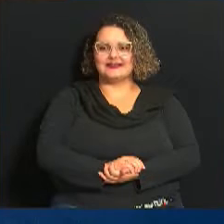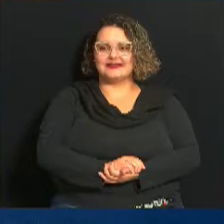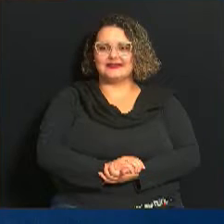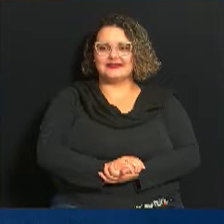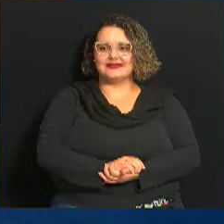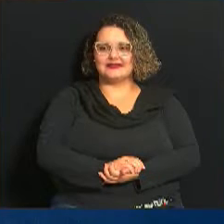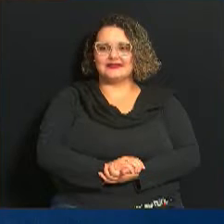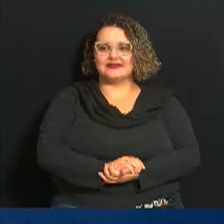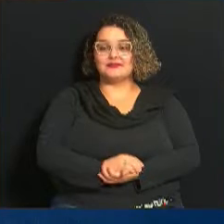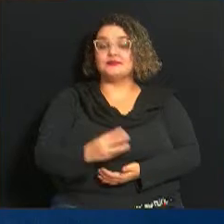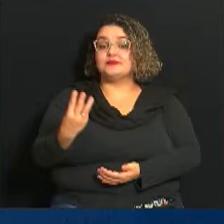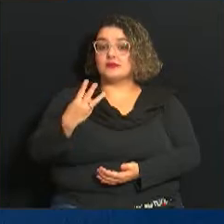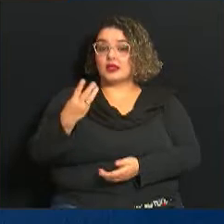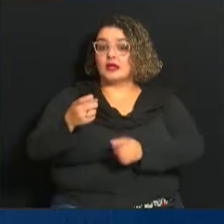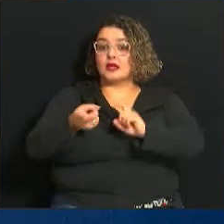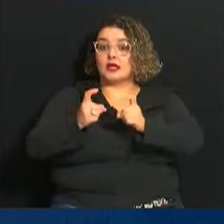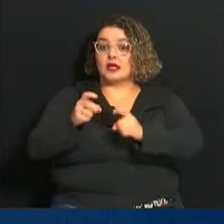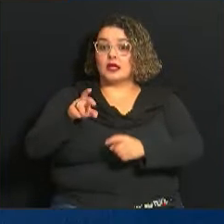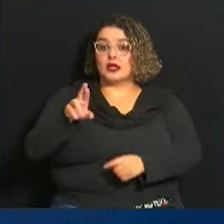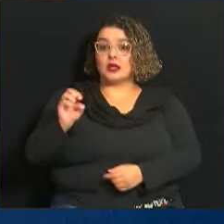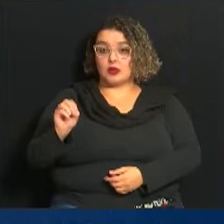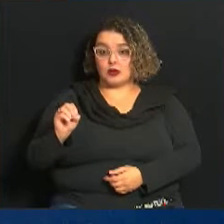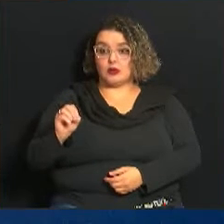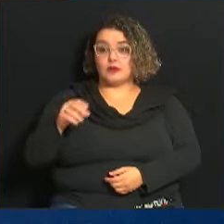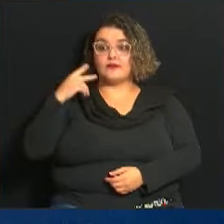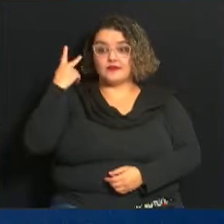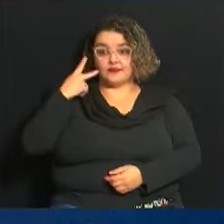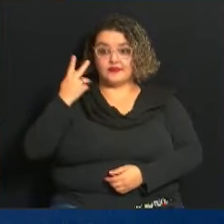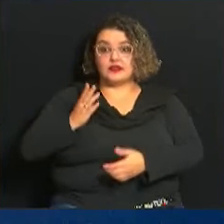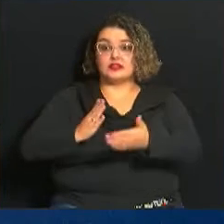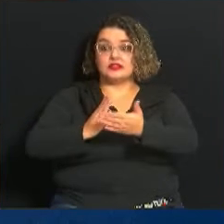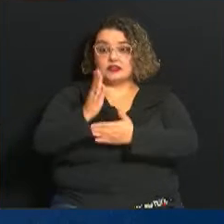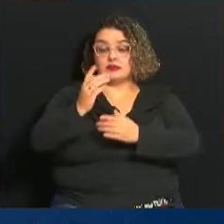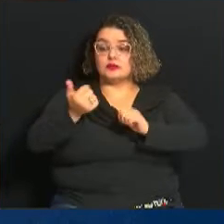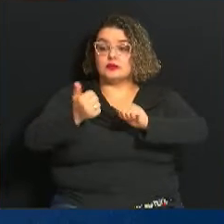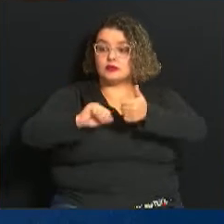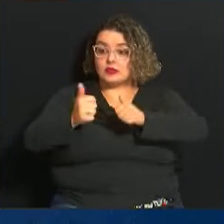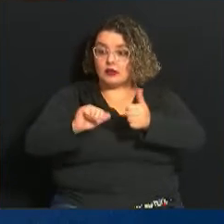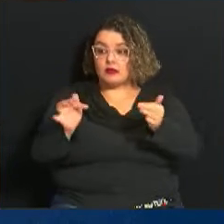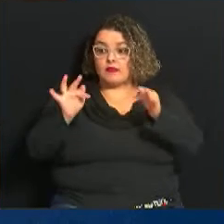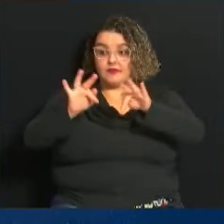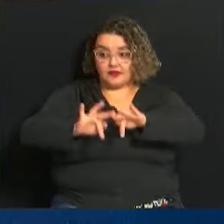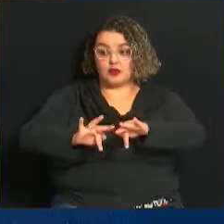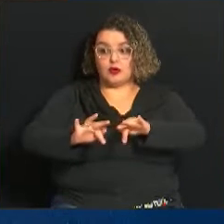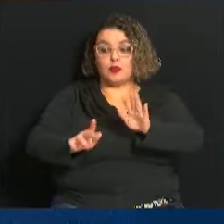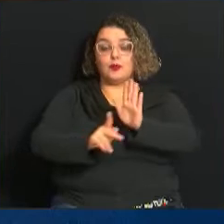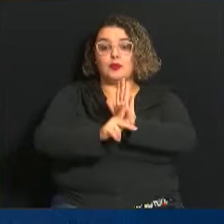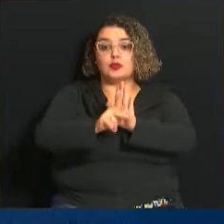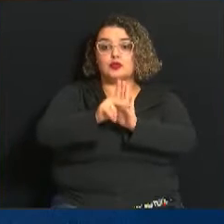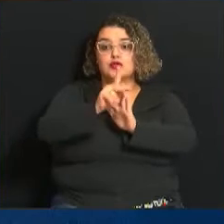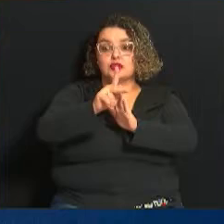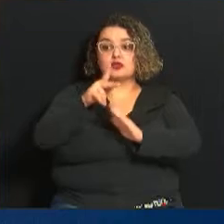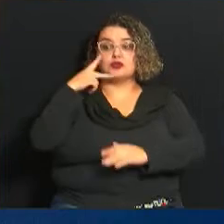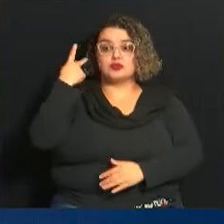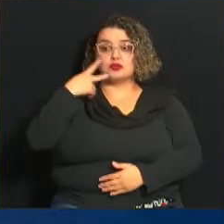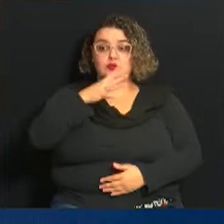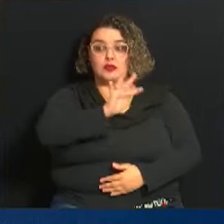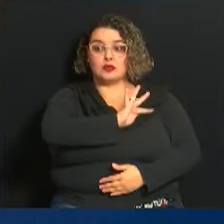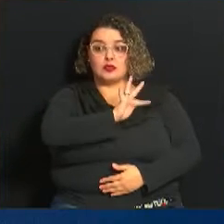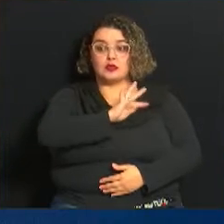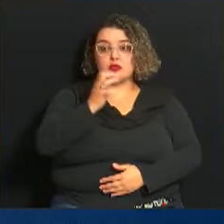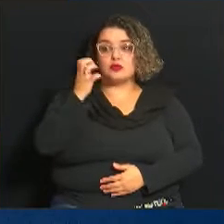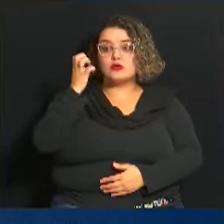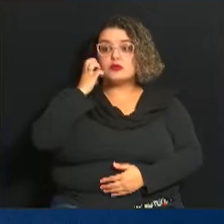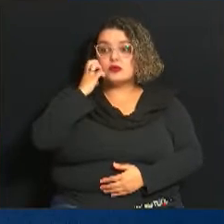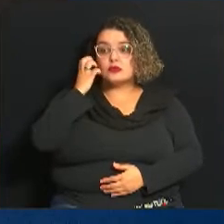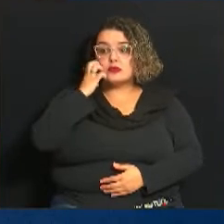Na terceira reunião ordinária, vereadores aprovam em análise final projeto dos vereadores Fernando Mendes e Igor